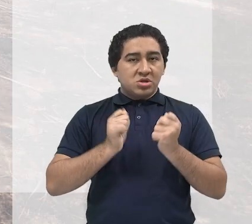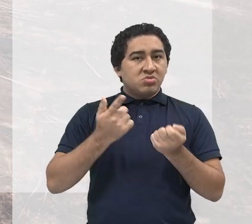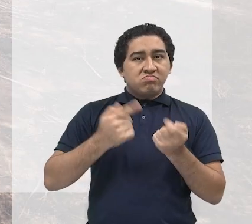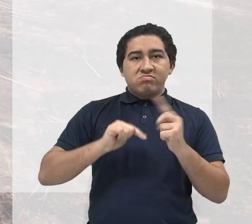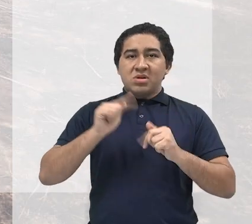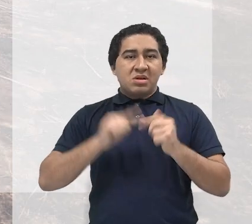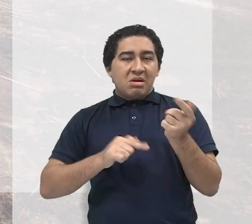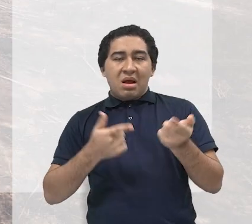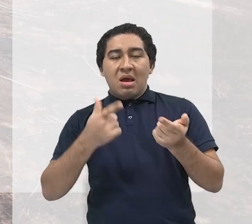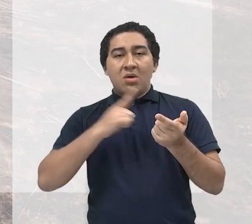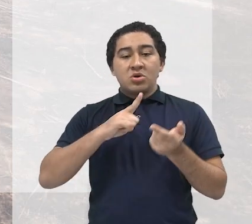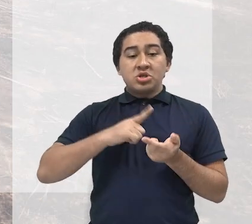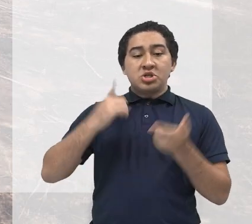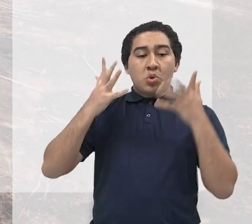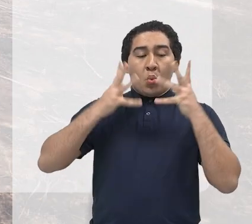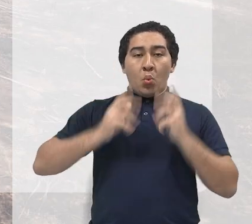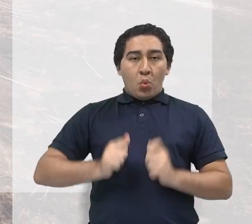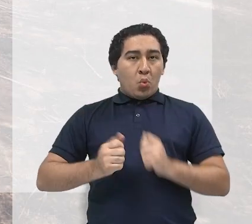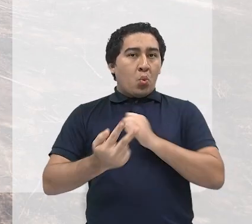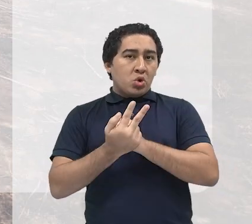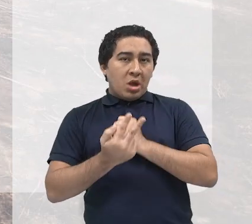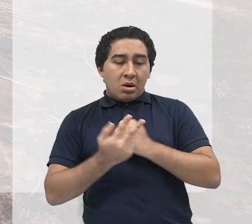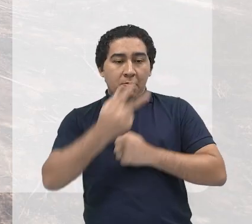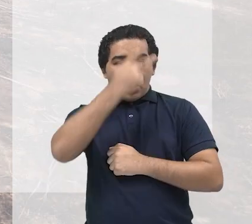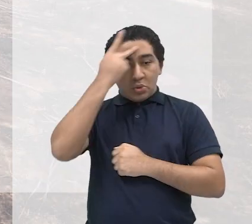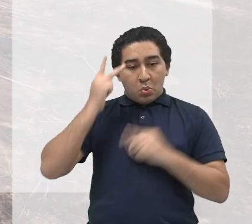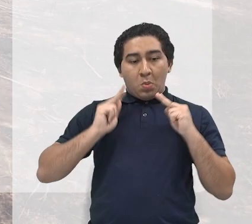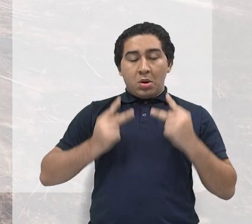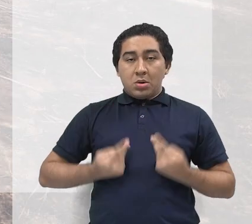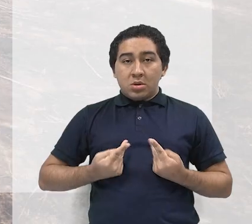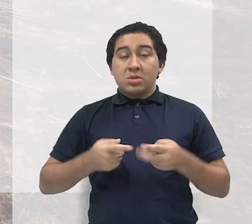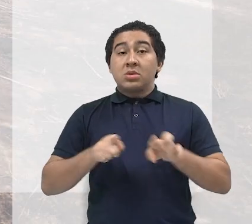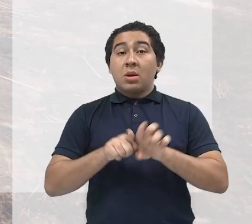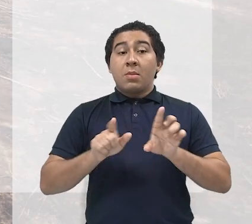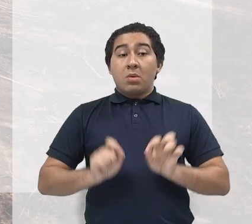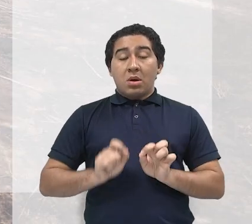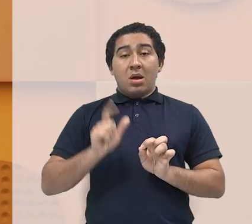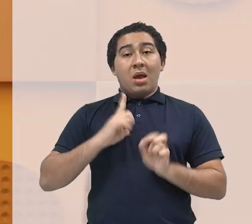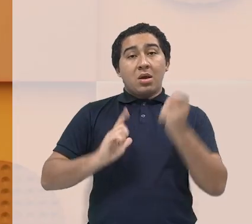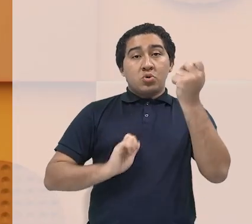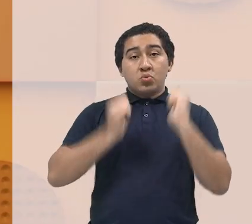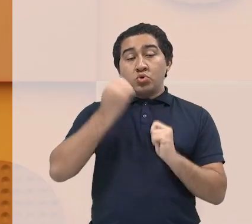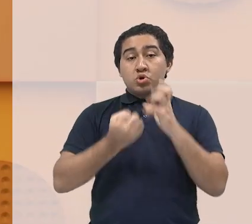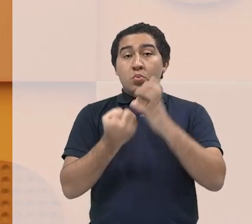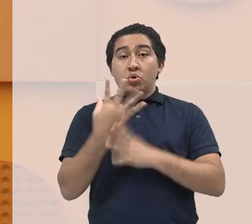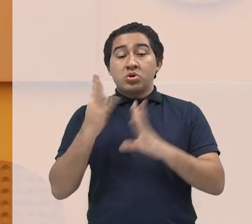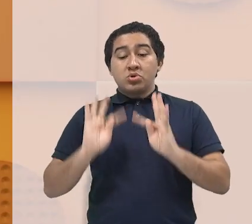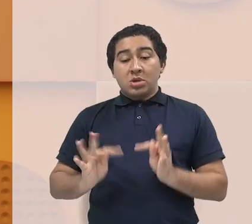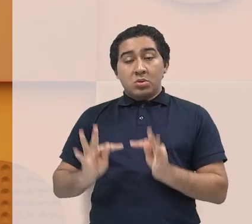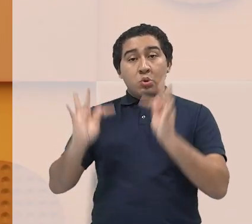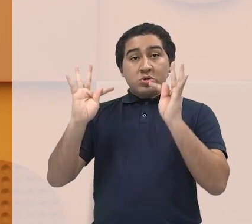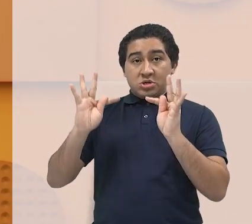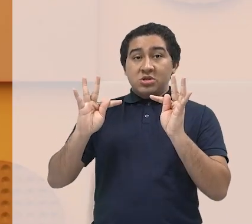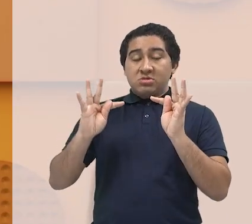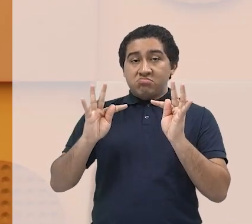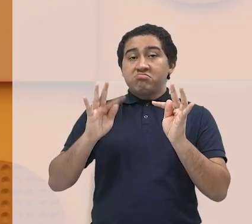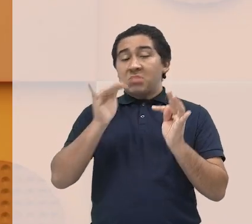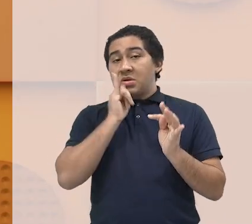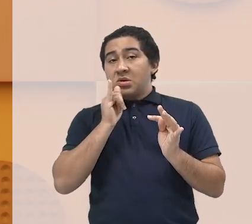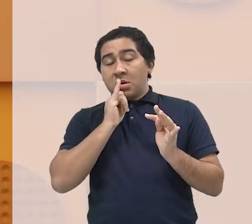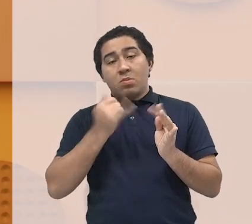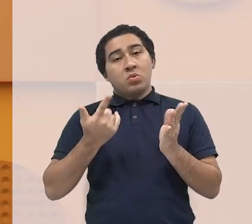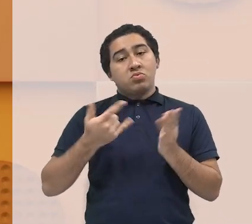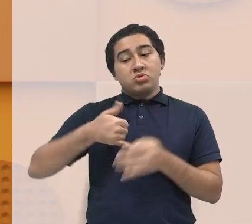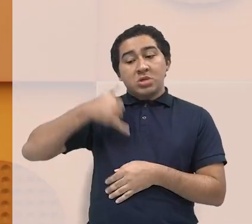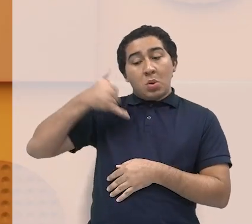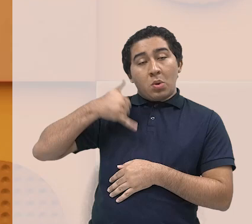como sabonetes, shampoos, maquiagens, quanto também à indústria de produção de tecnologia, nas placas de